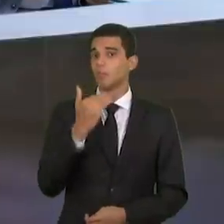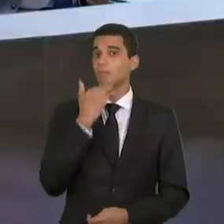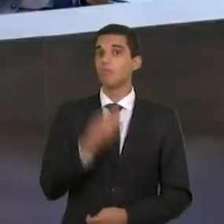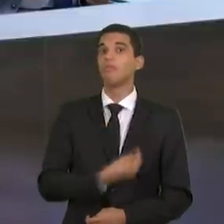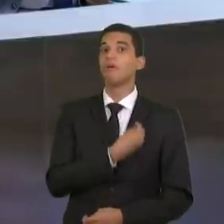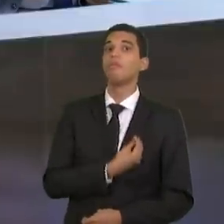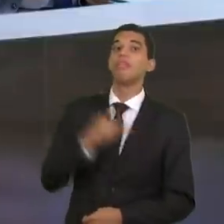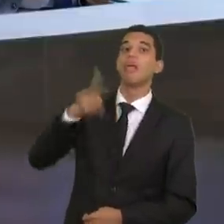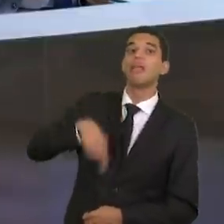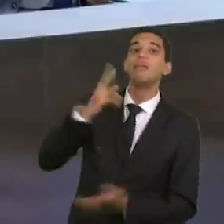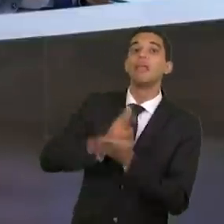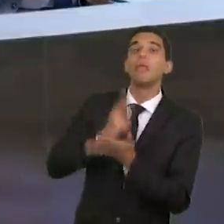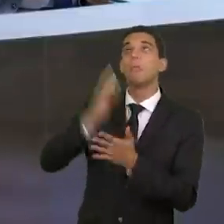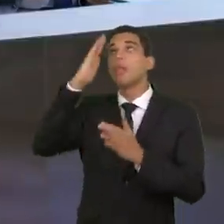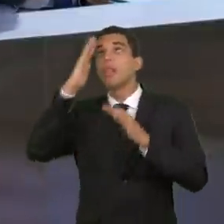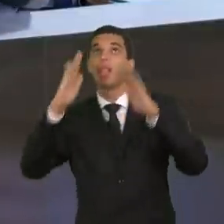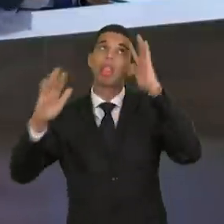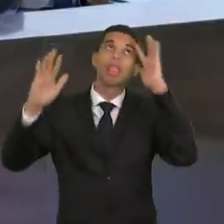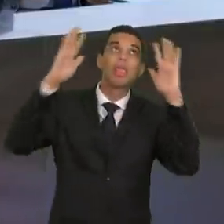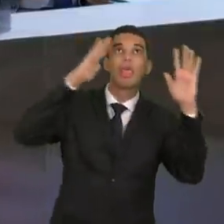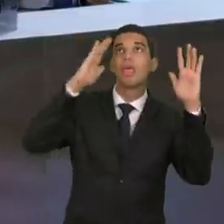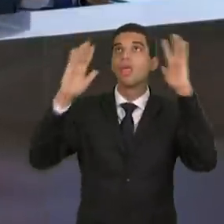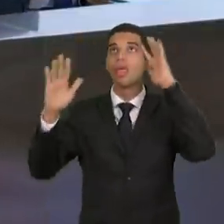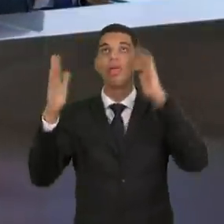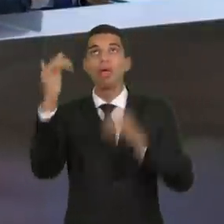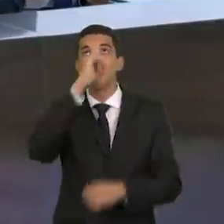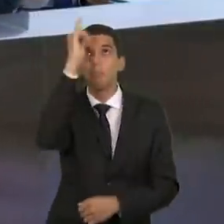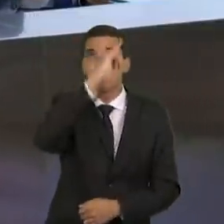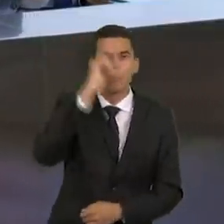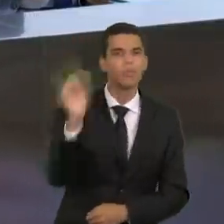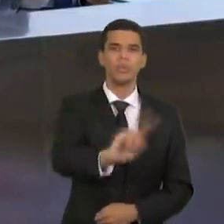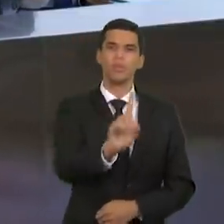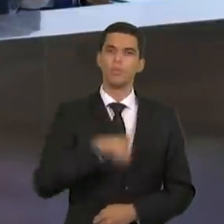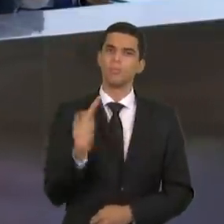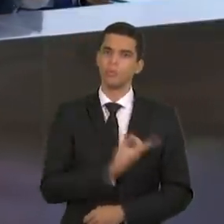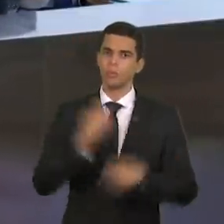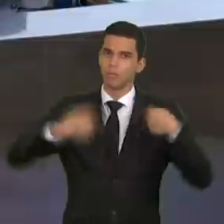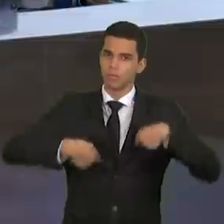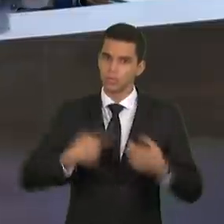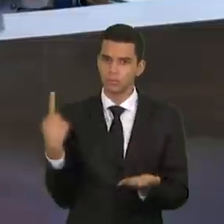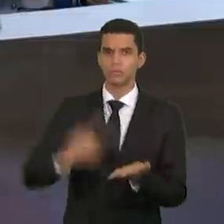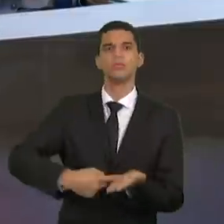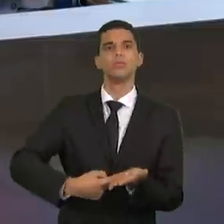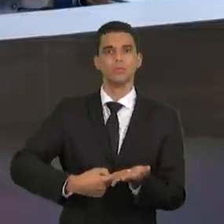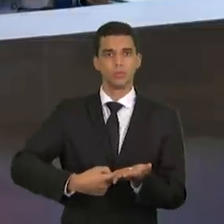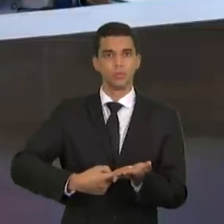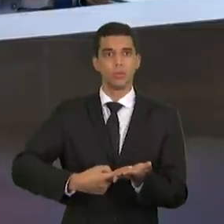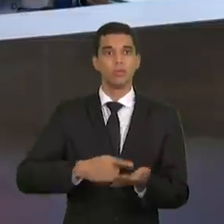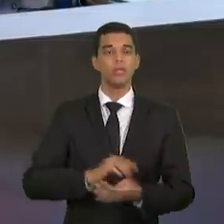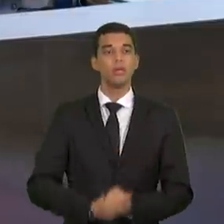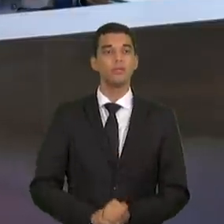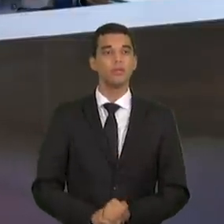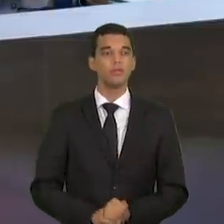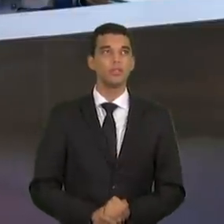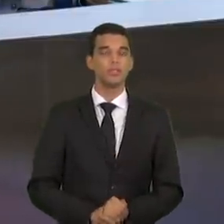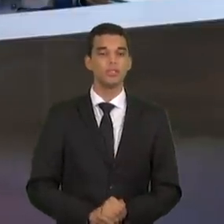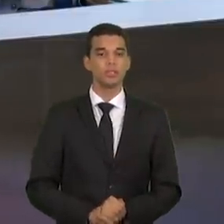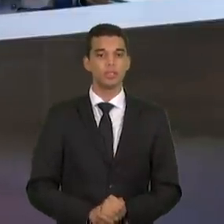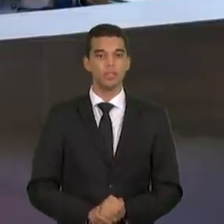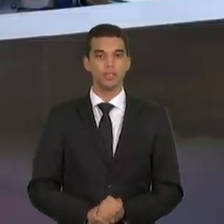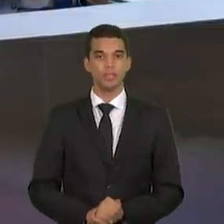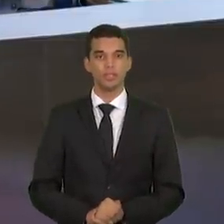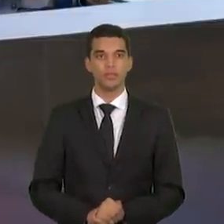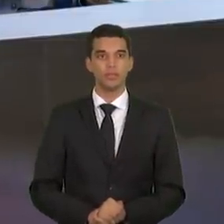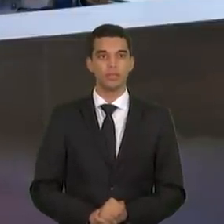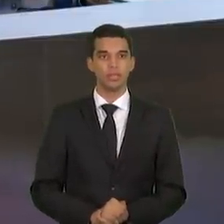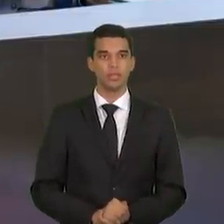Não dá para viver de ilusão. A gente tem que ter compromisso. E quando eu me refiro